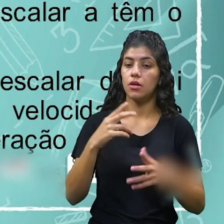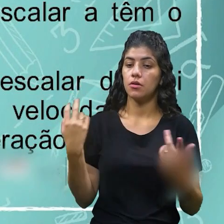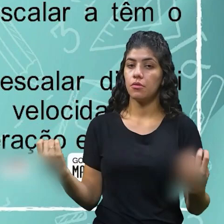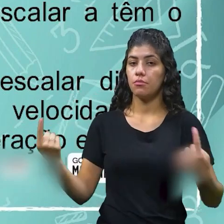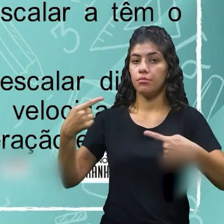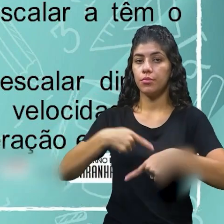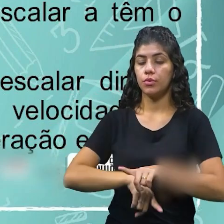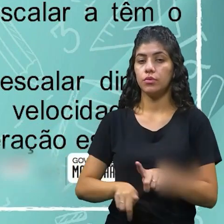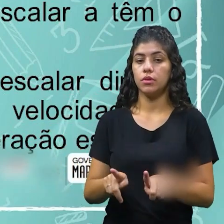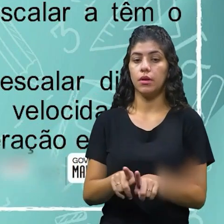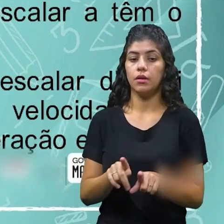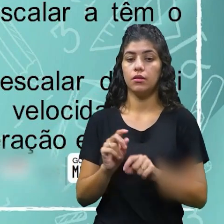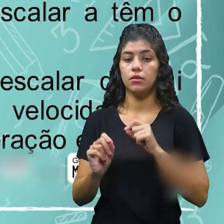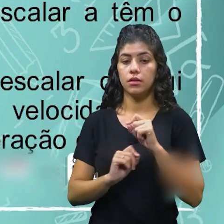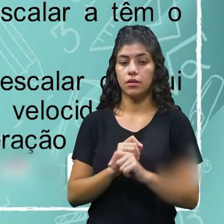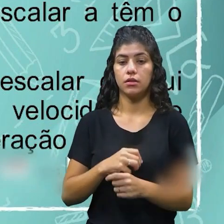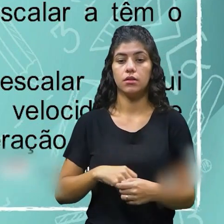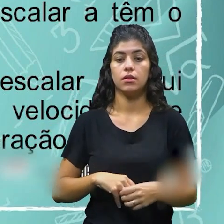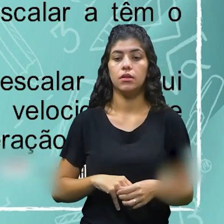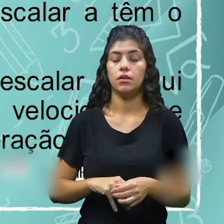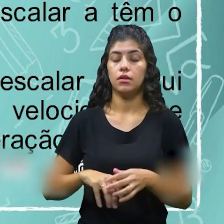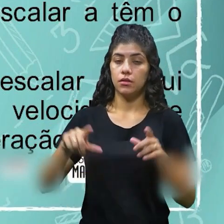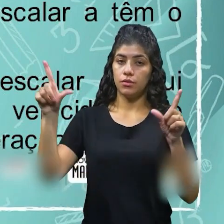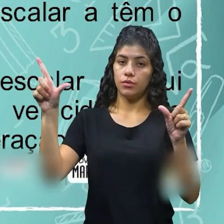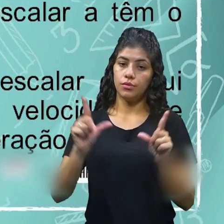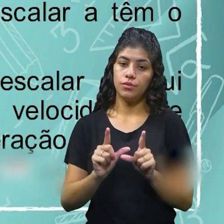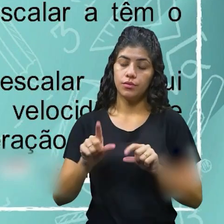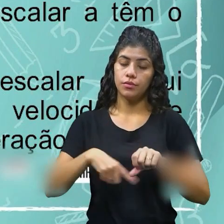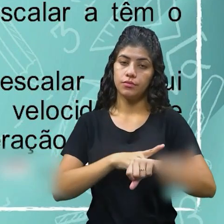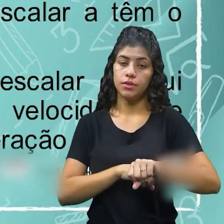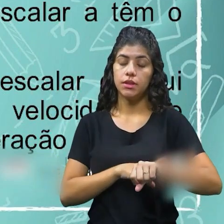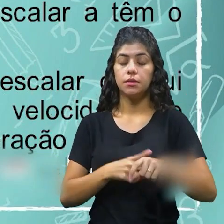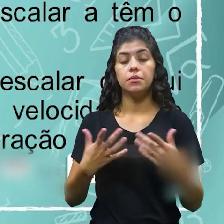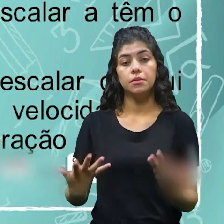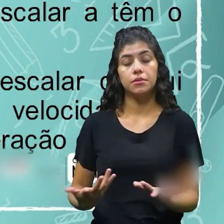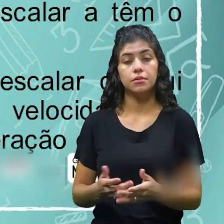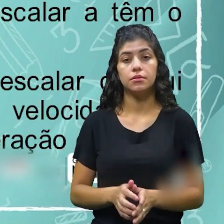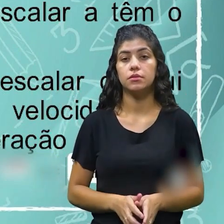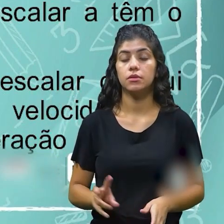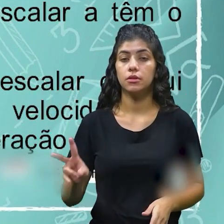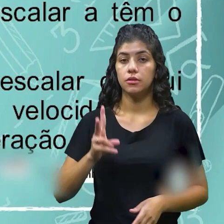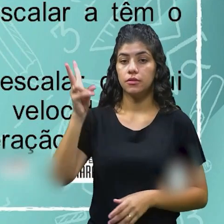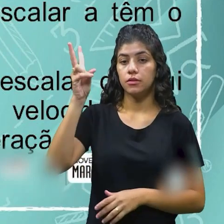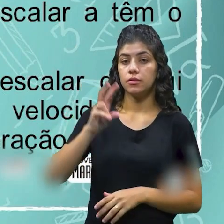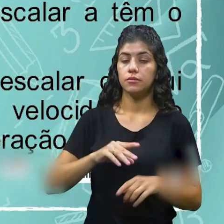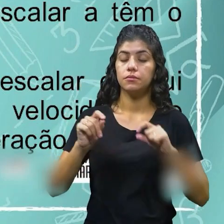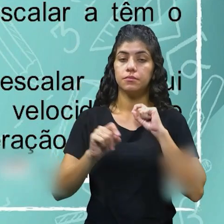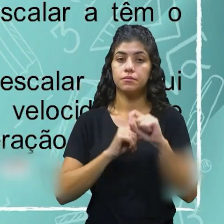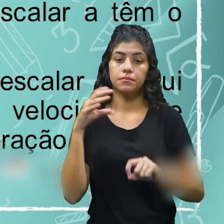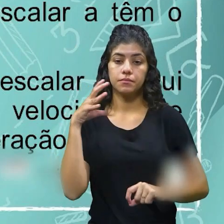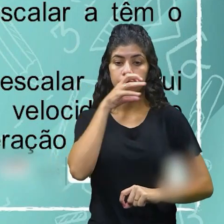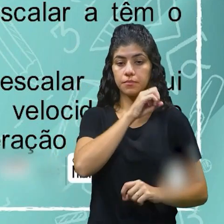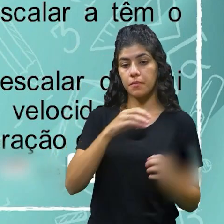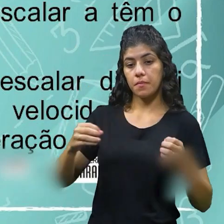da velocidade escalar diminui com o decorrer do tempo, ou seja, o valor da velocidade se